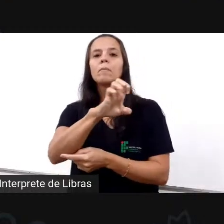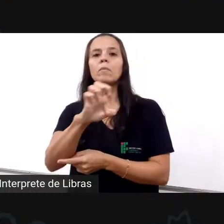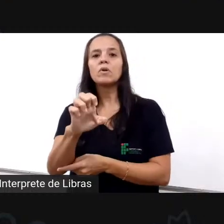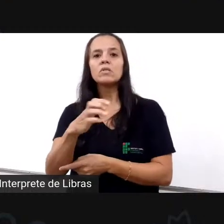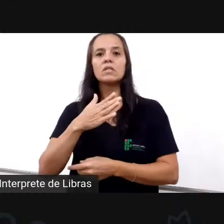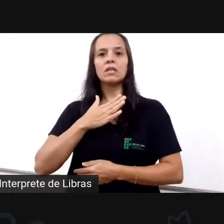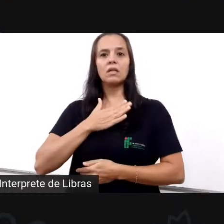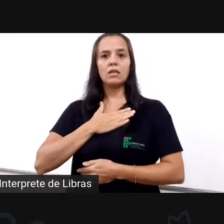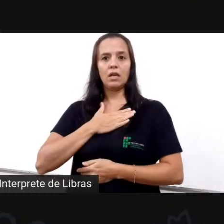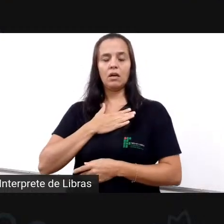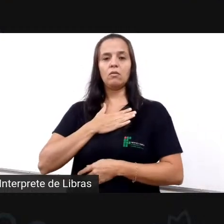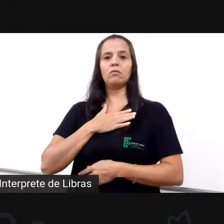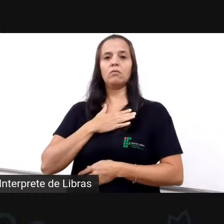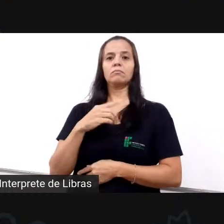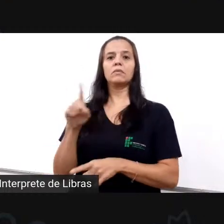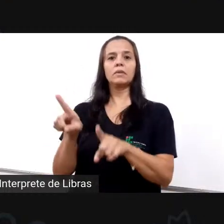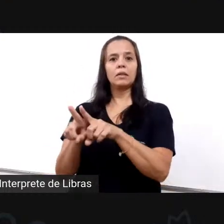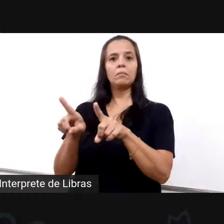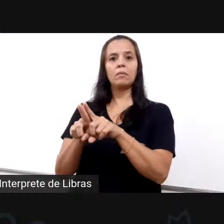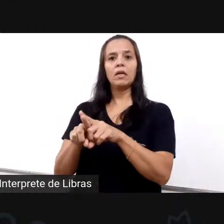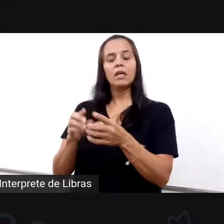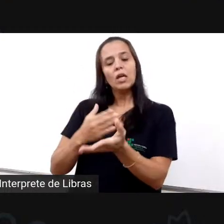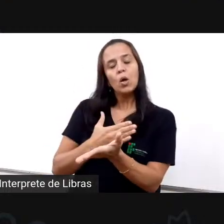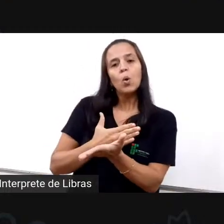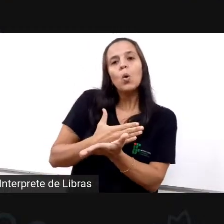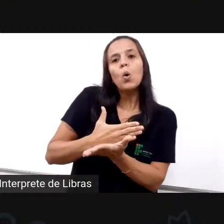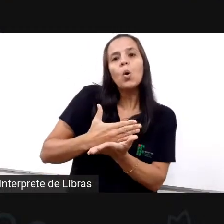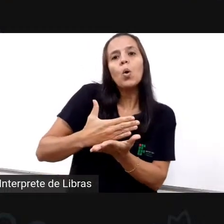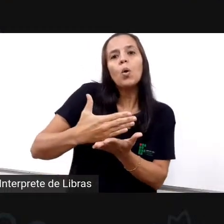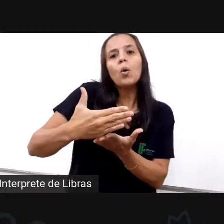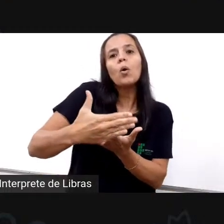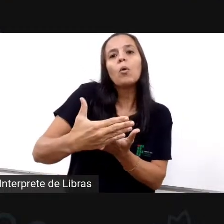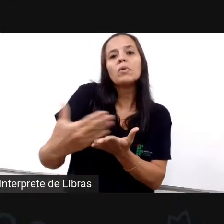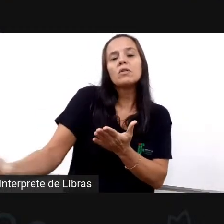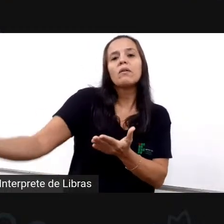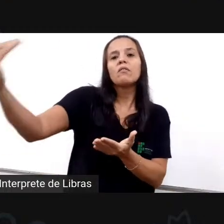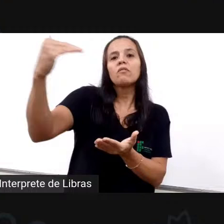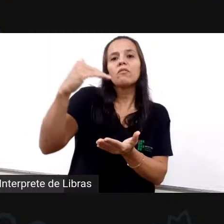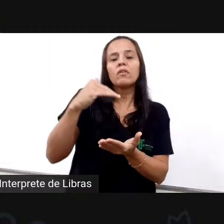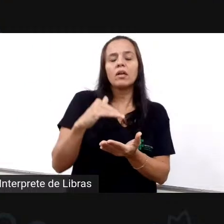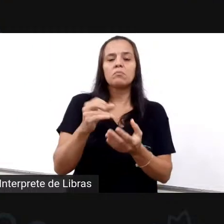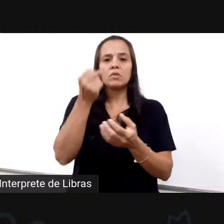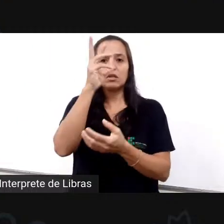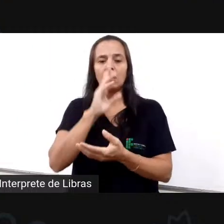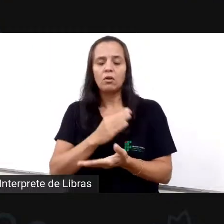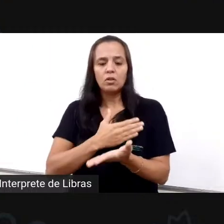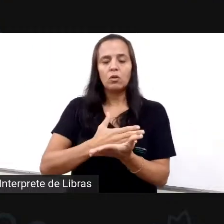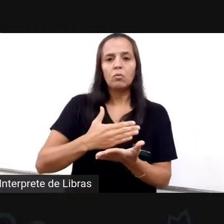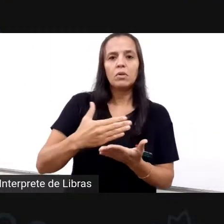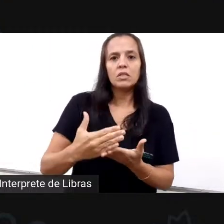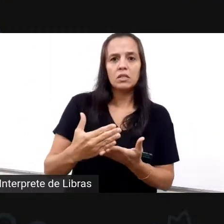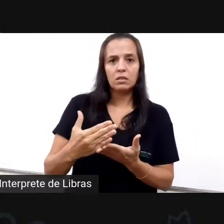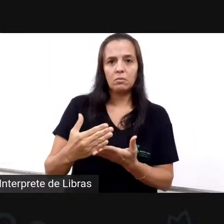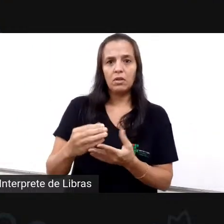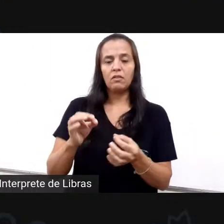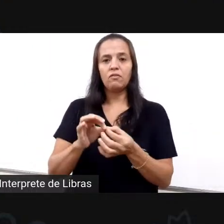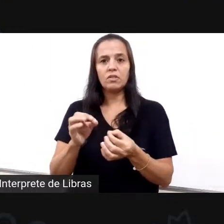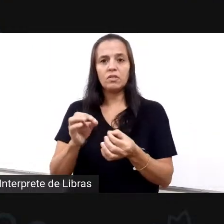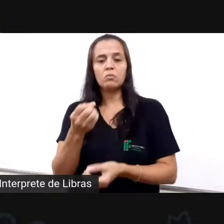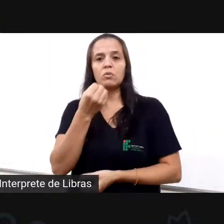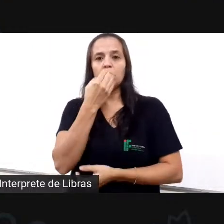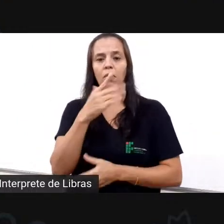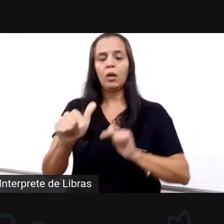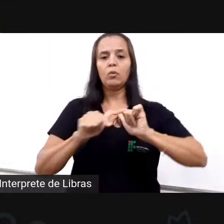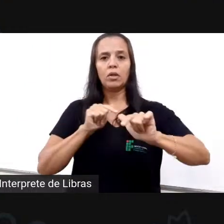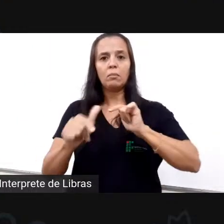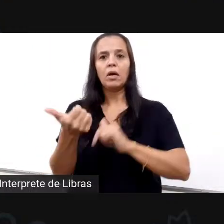deles, que assumimos a missão de servir ao público, e acho que estamos fazendo muito bem.